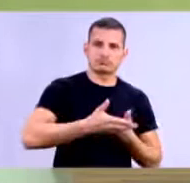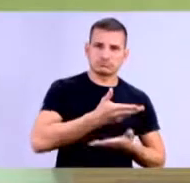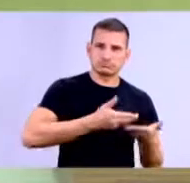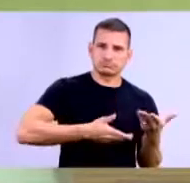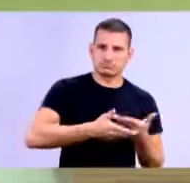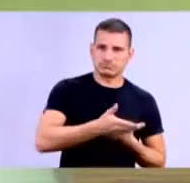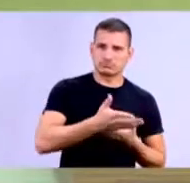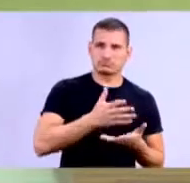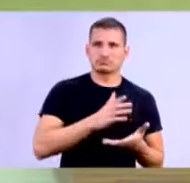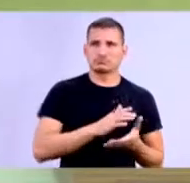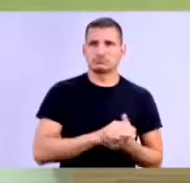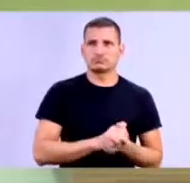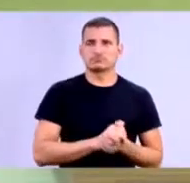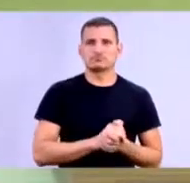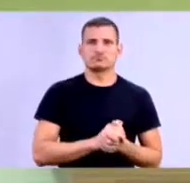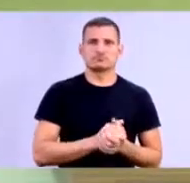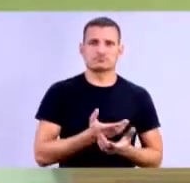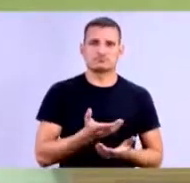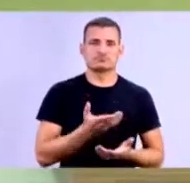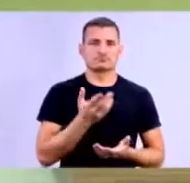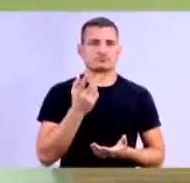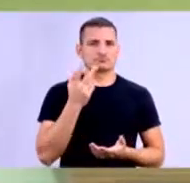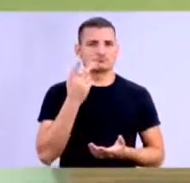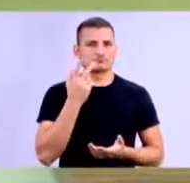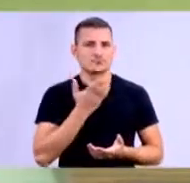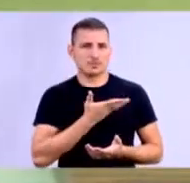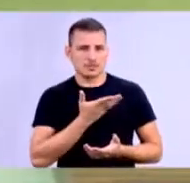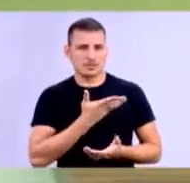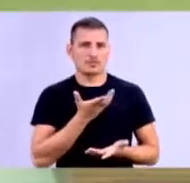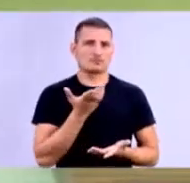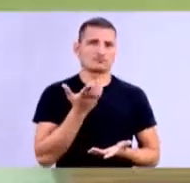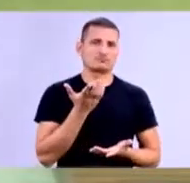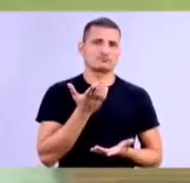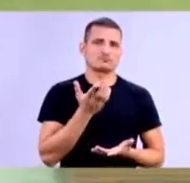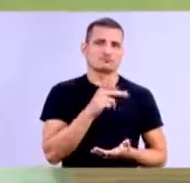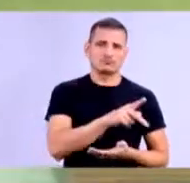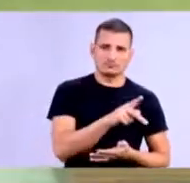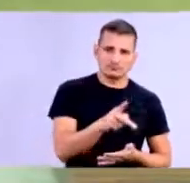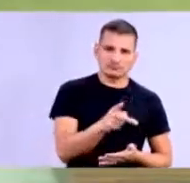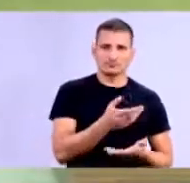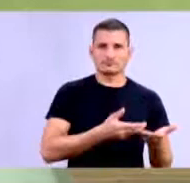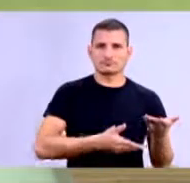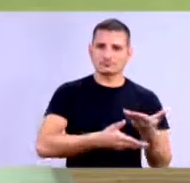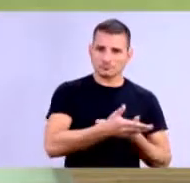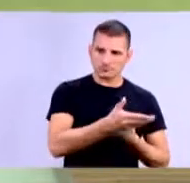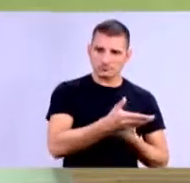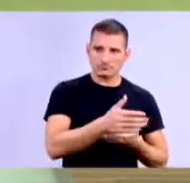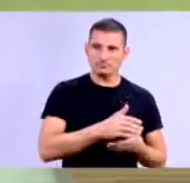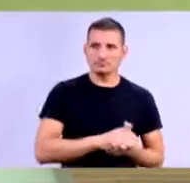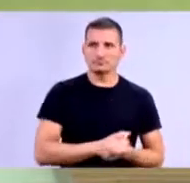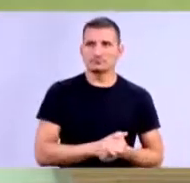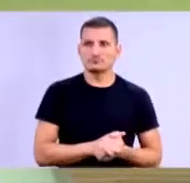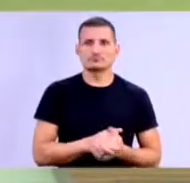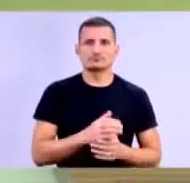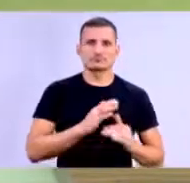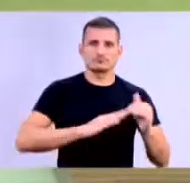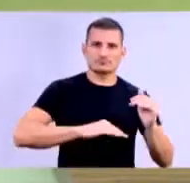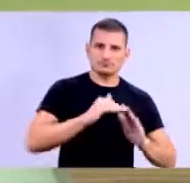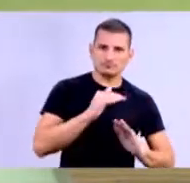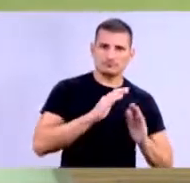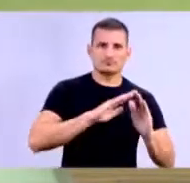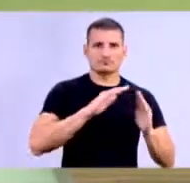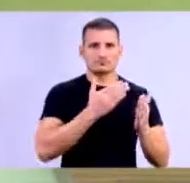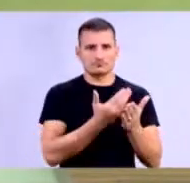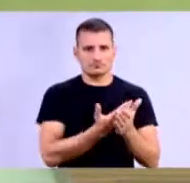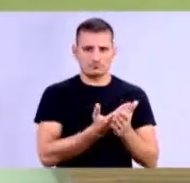relacionarmos com os nossos pares, né, com os nossos colegas, com professores, seja na profissão, na